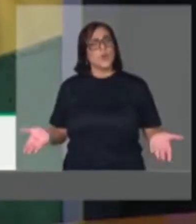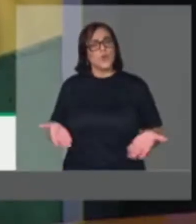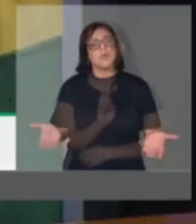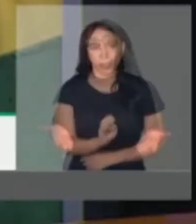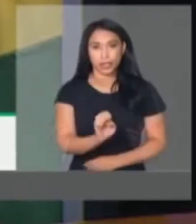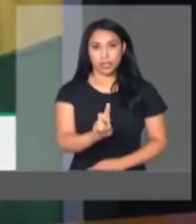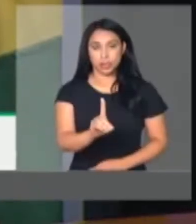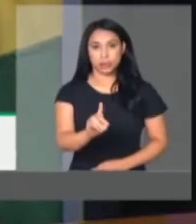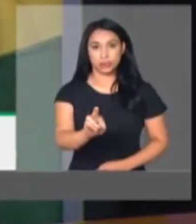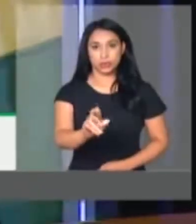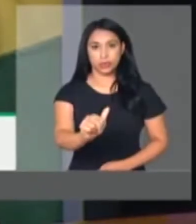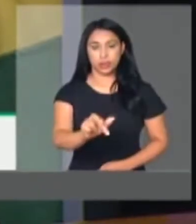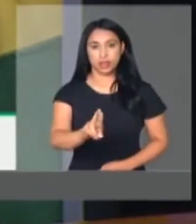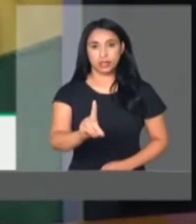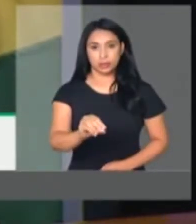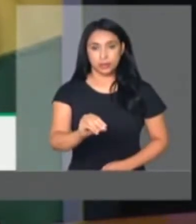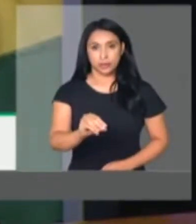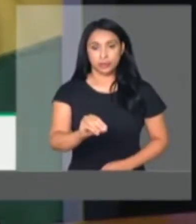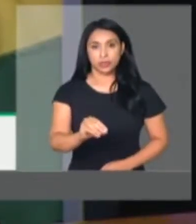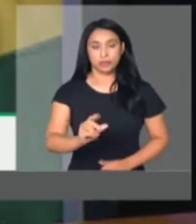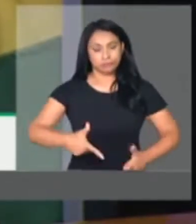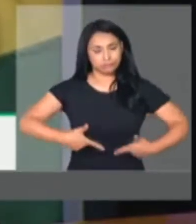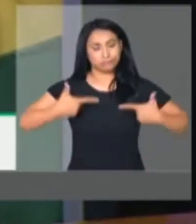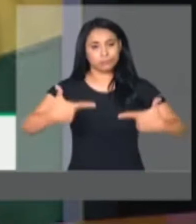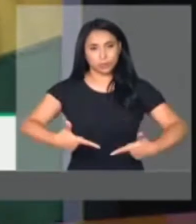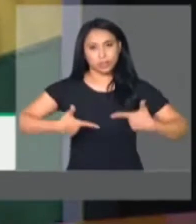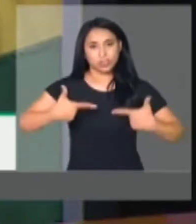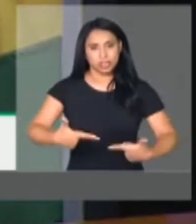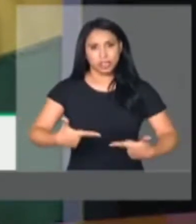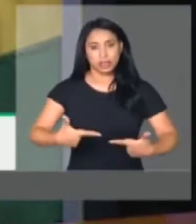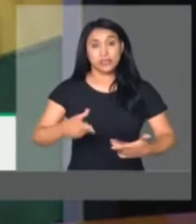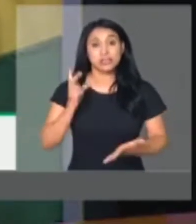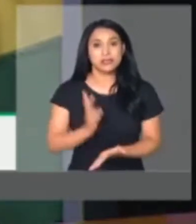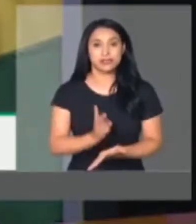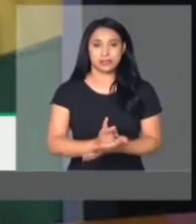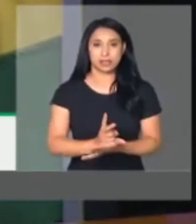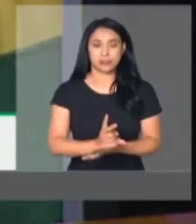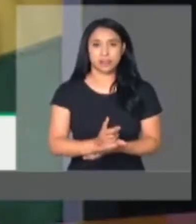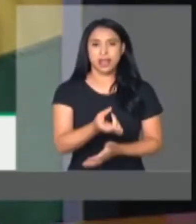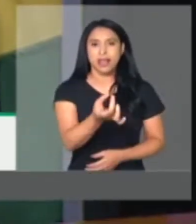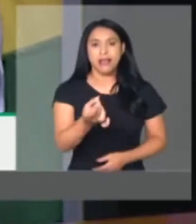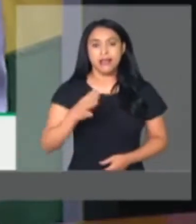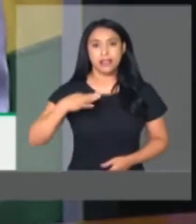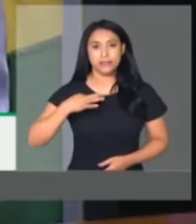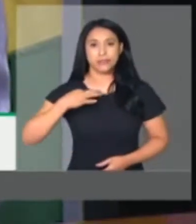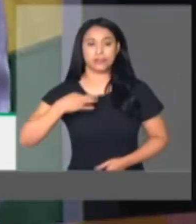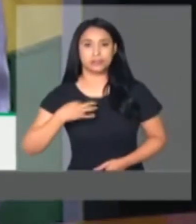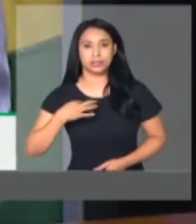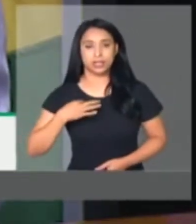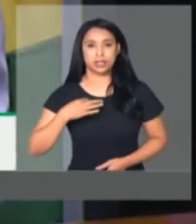motivação motive cada colaborador voluntário da nossa sapais cada colaborador